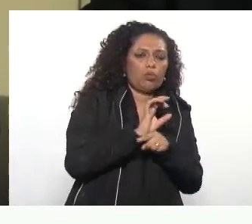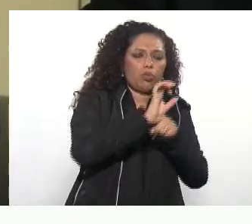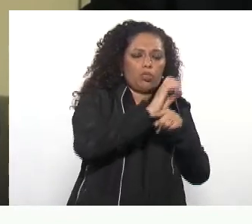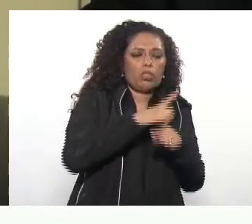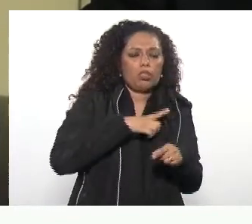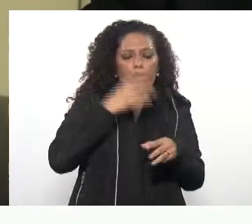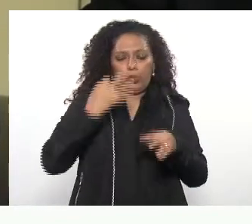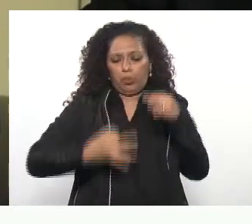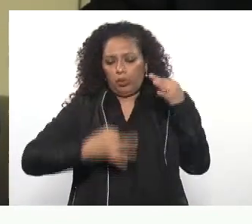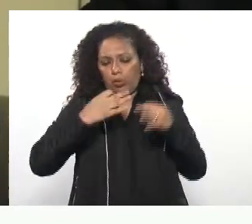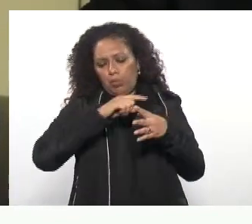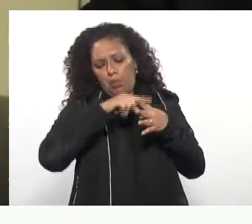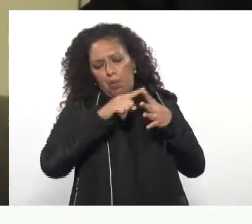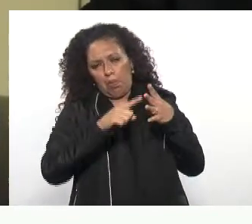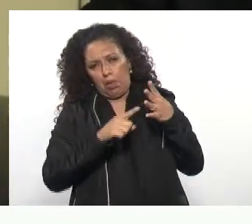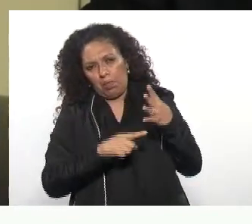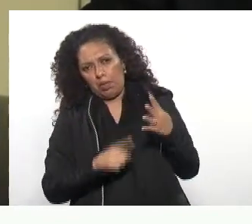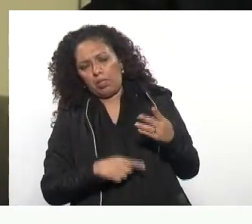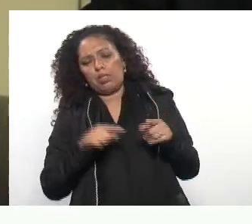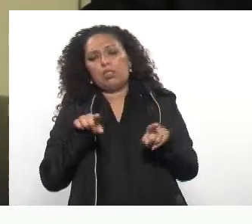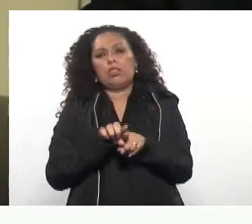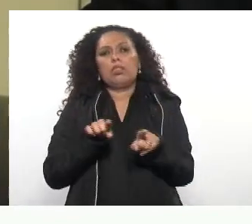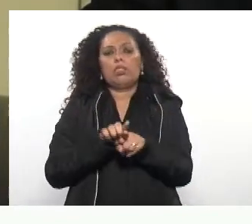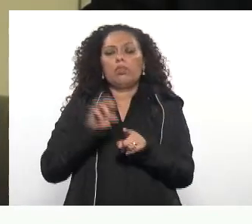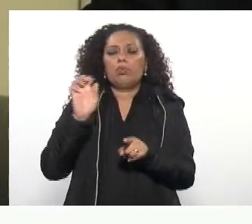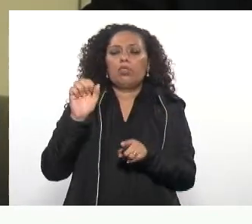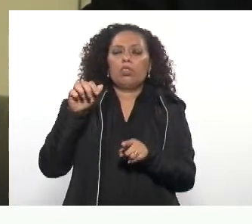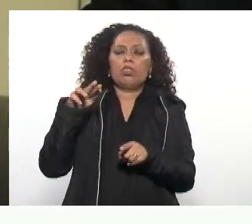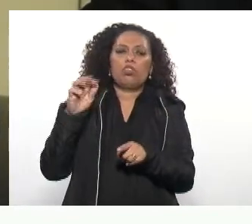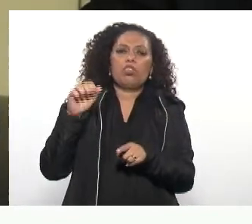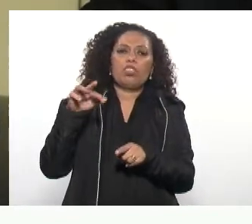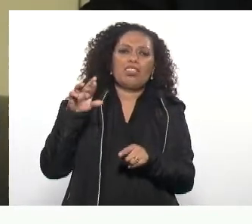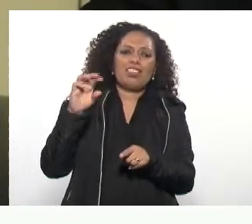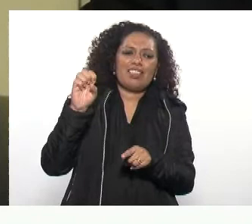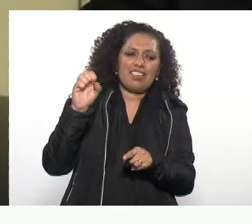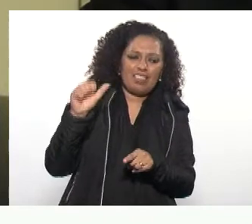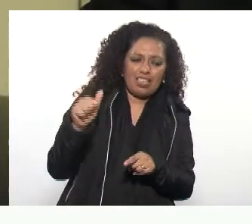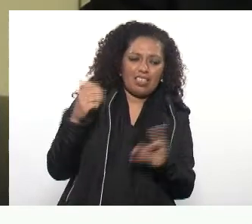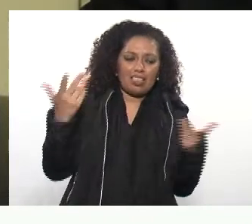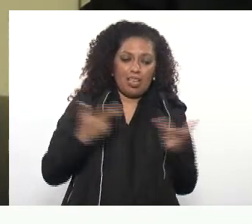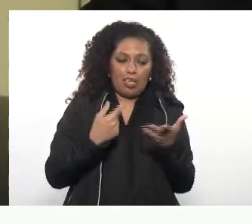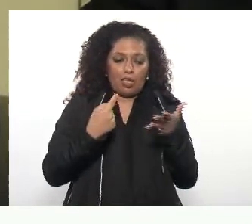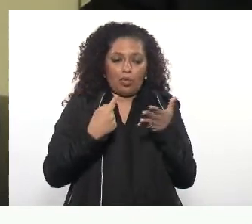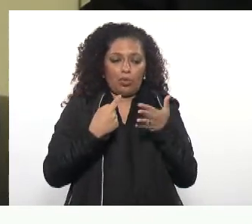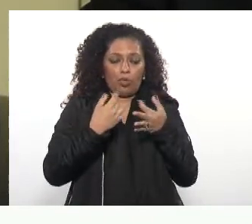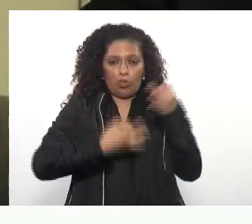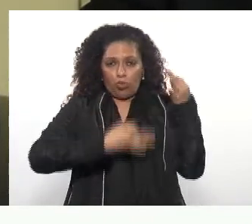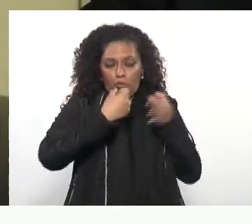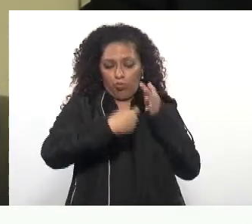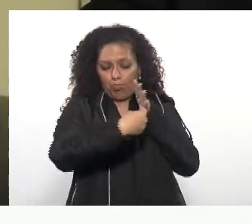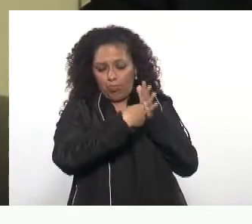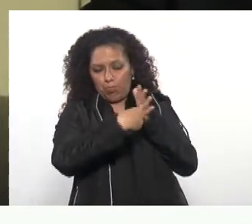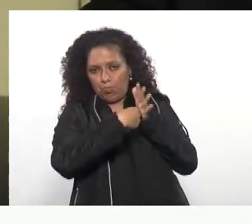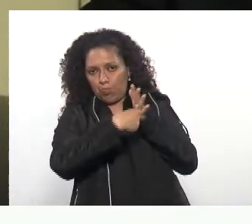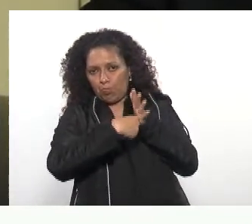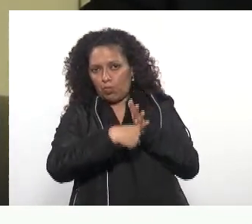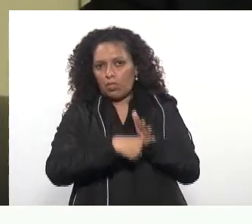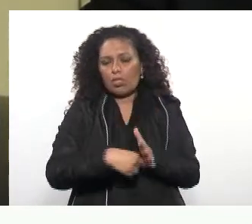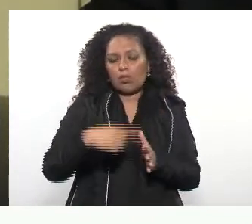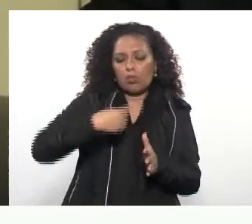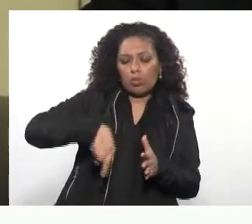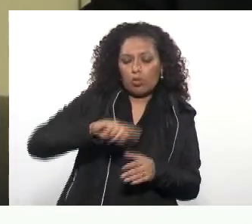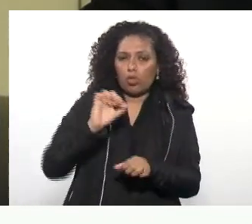Tribunal de Contas. A Genersa sofreu uma fiscalização do Tribunal de Contas e, por cautela, fez